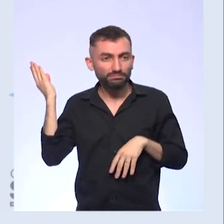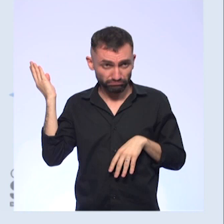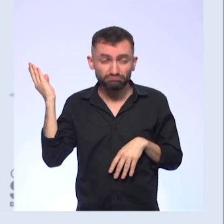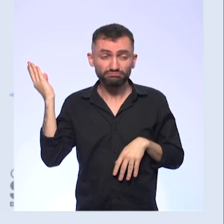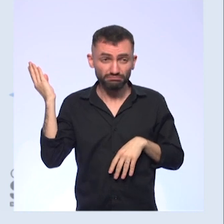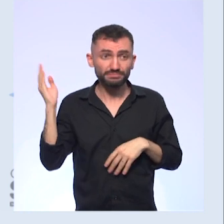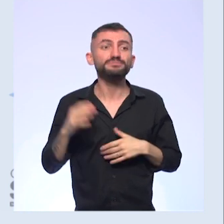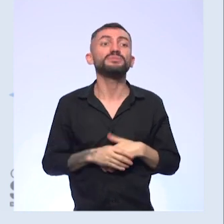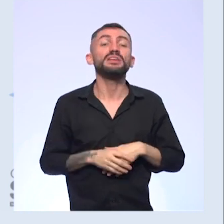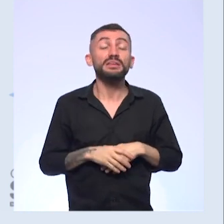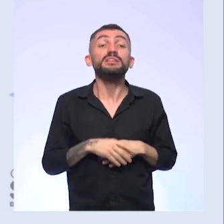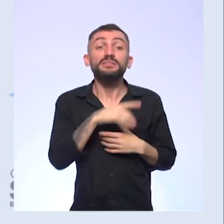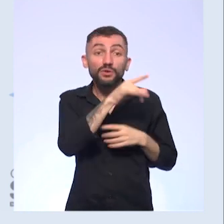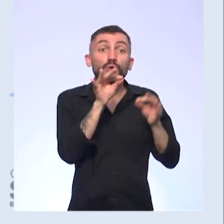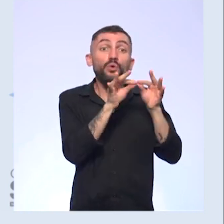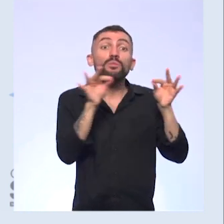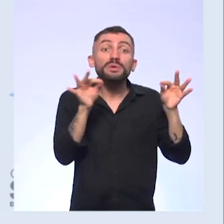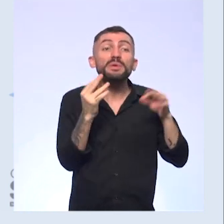para baixo